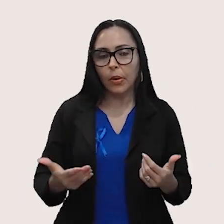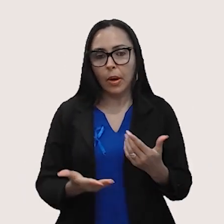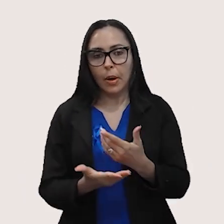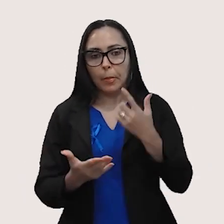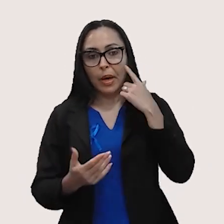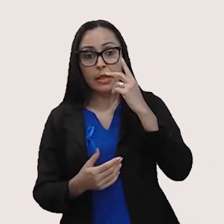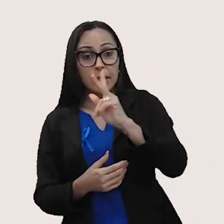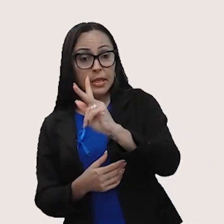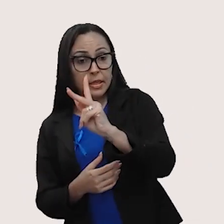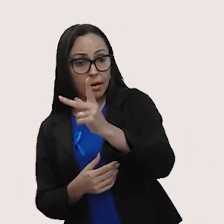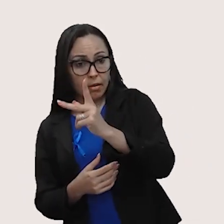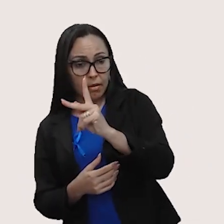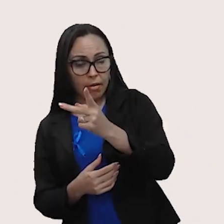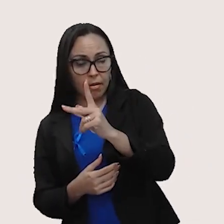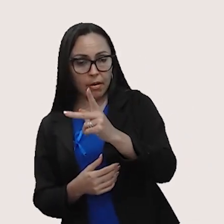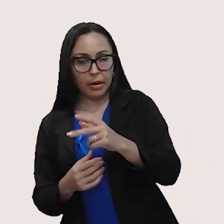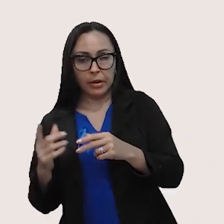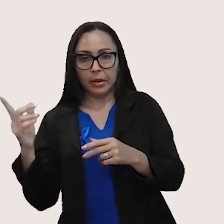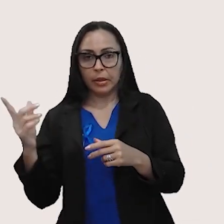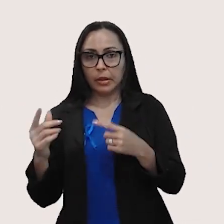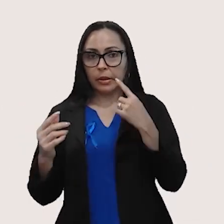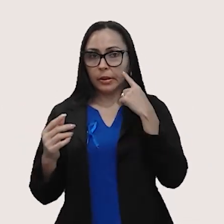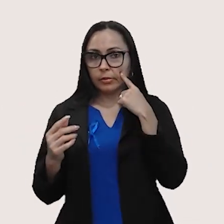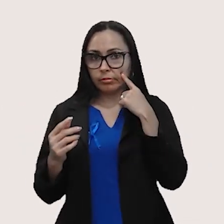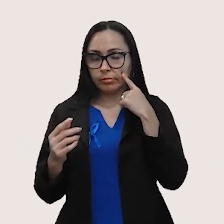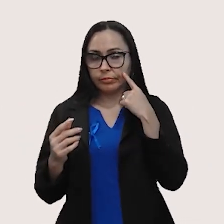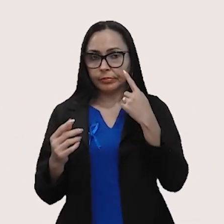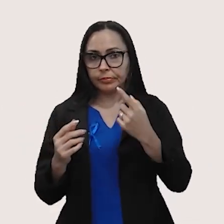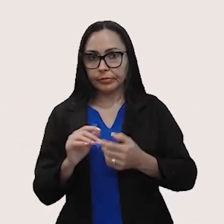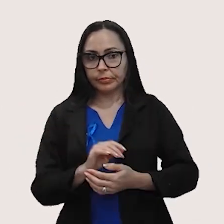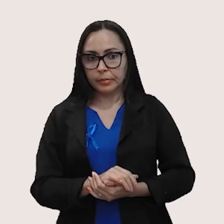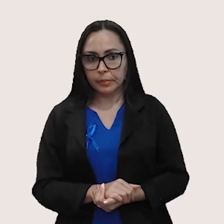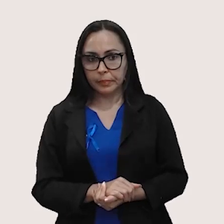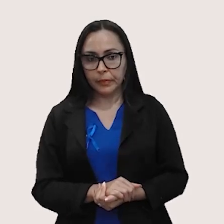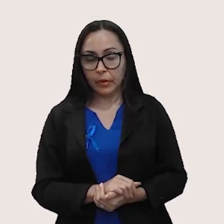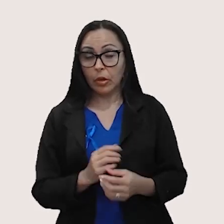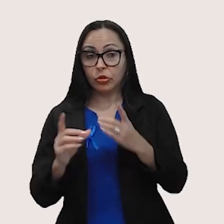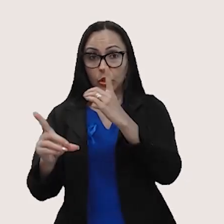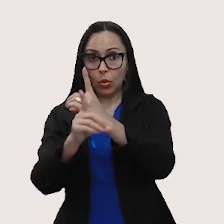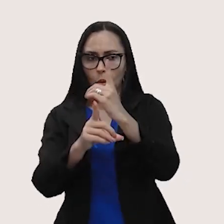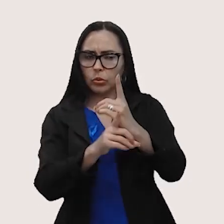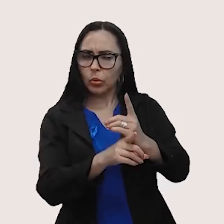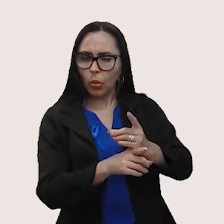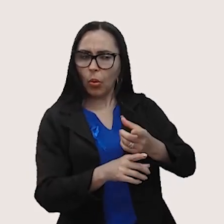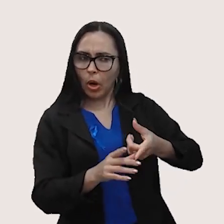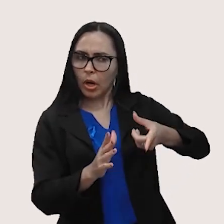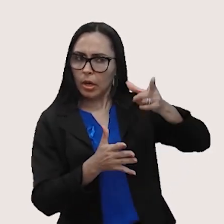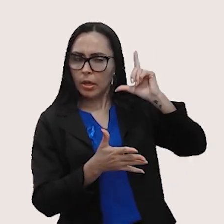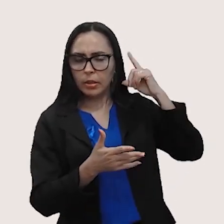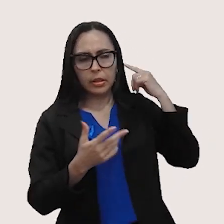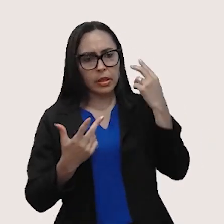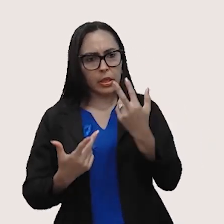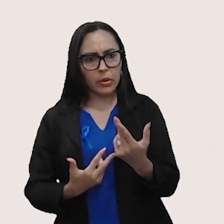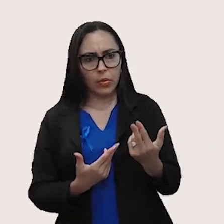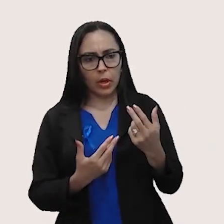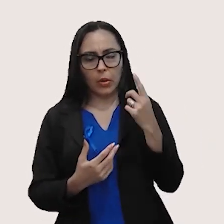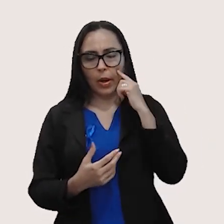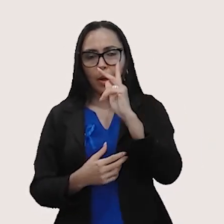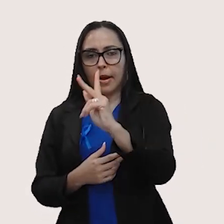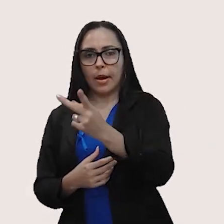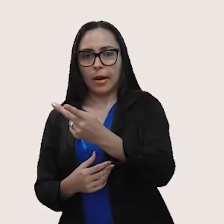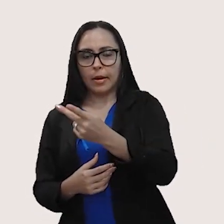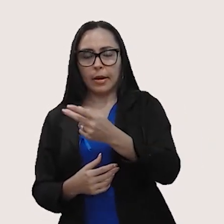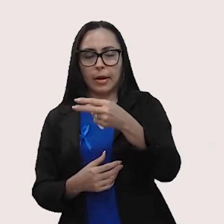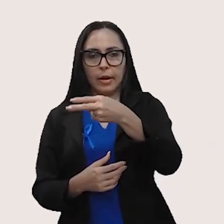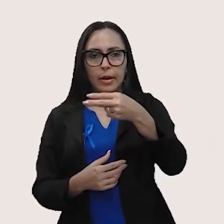aqui, ele é dado daquela forma que a gente encontrou anteriormente, ó. H é igual a L raiz de